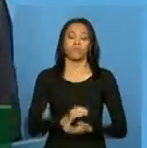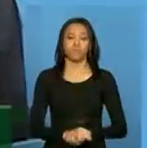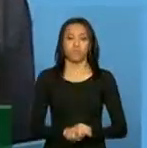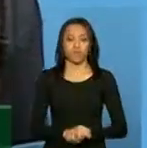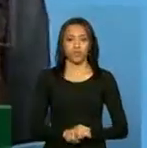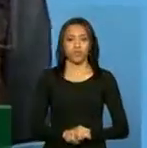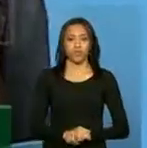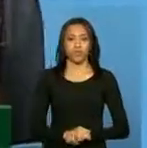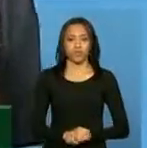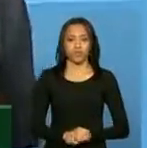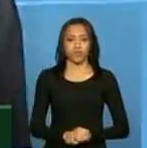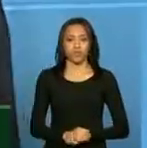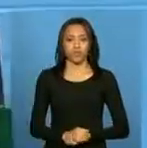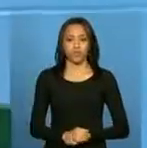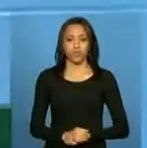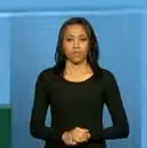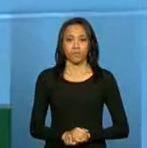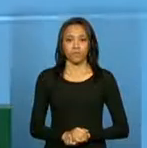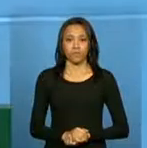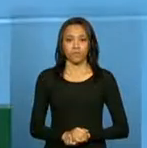Vamos plenos.